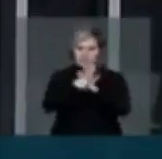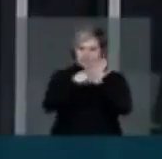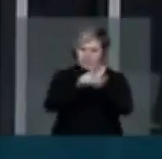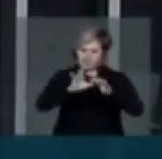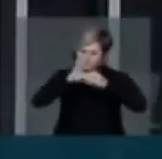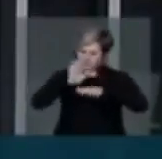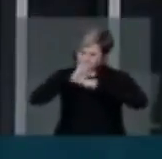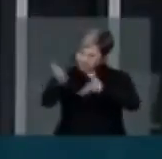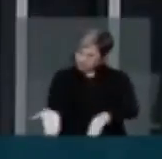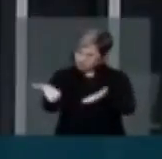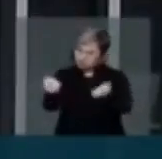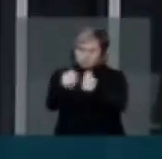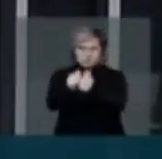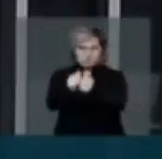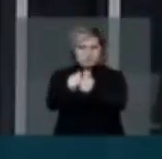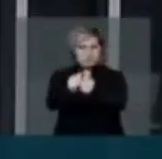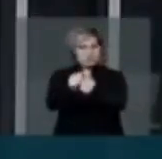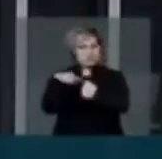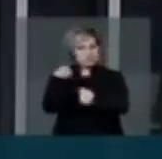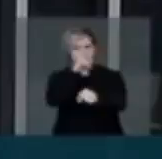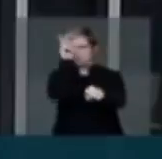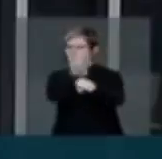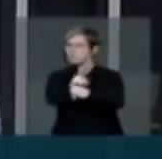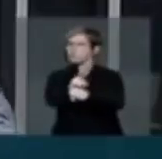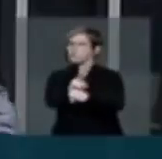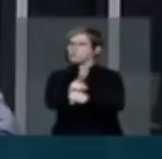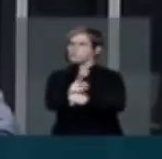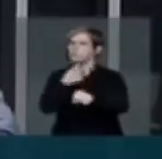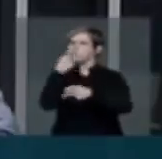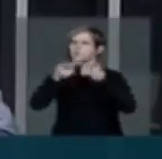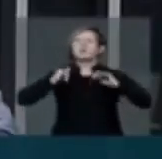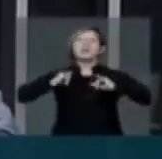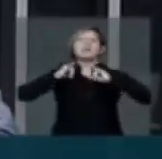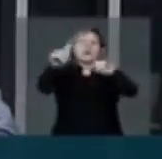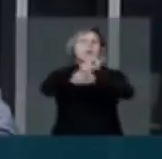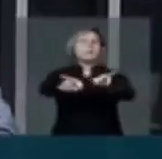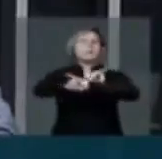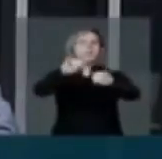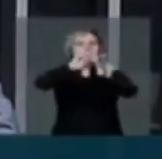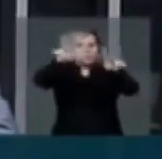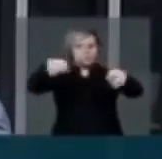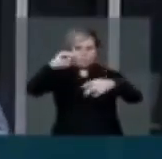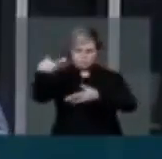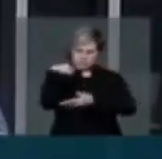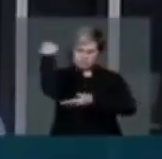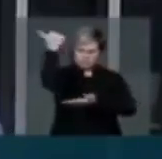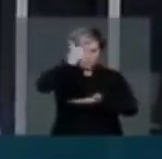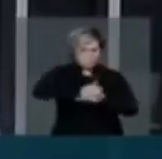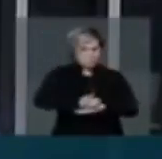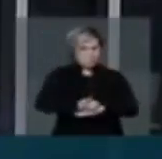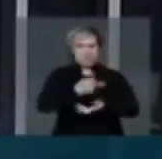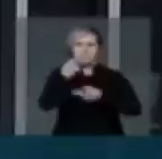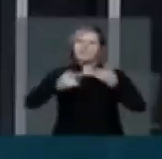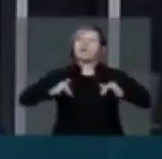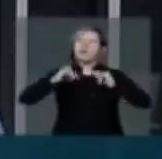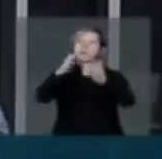que lhes favoreça, mas nós estamos aqui como atalaias. E eu quero dizer para todos que nos colocaram aqui em Pernambuco, dizer para